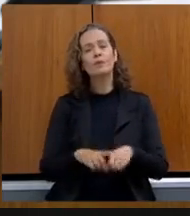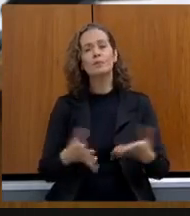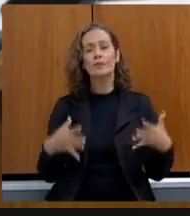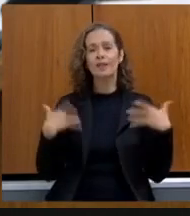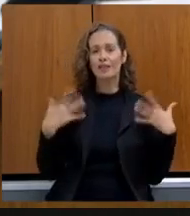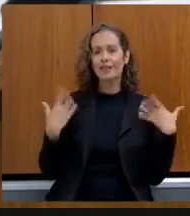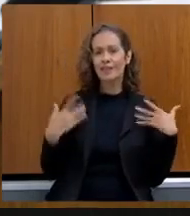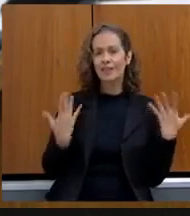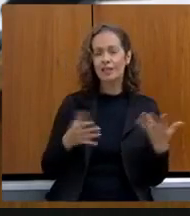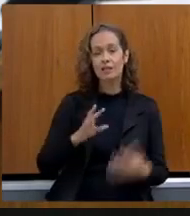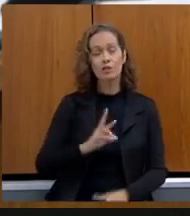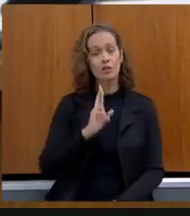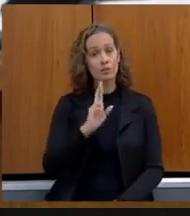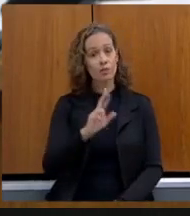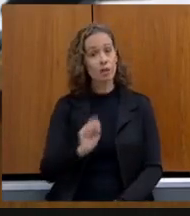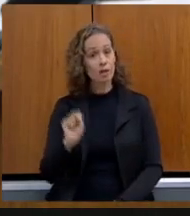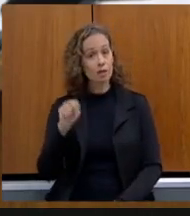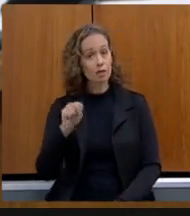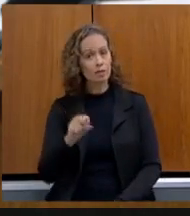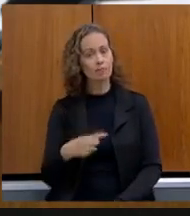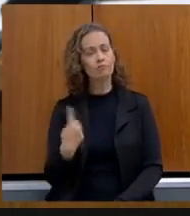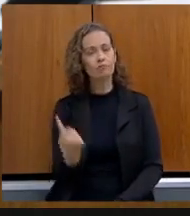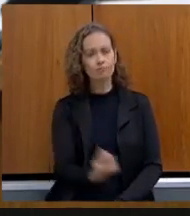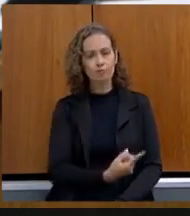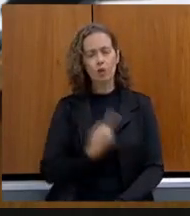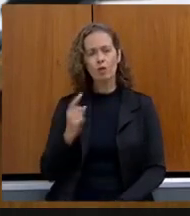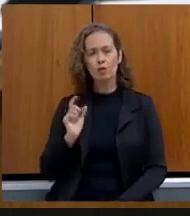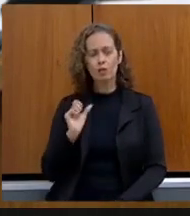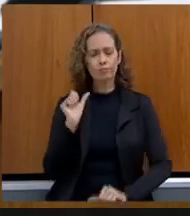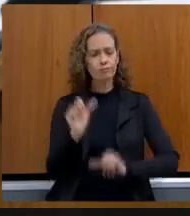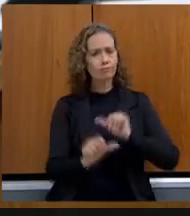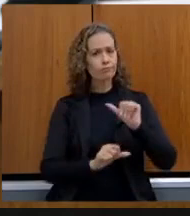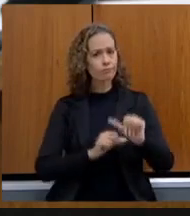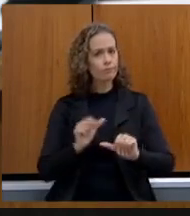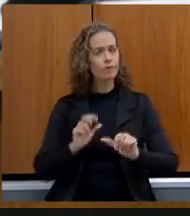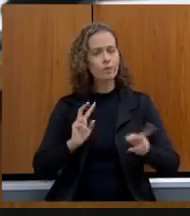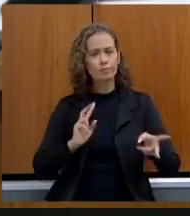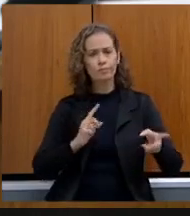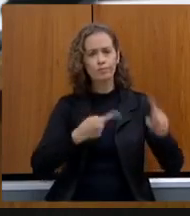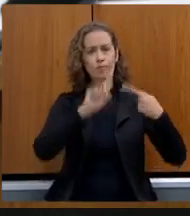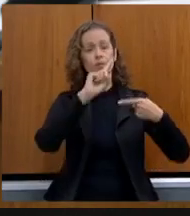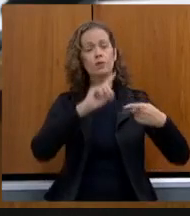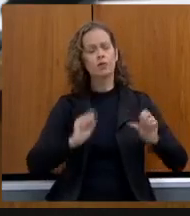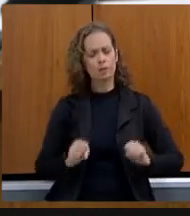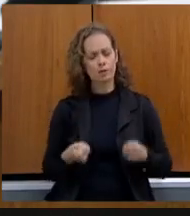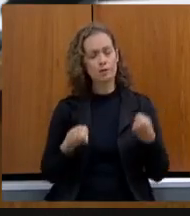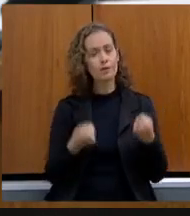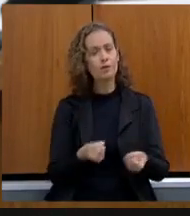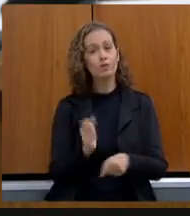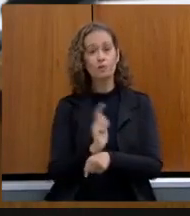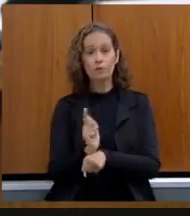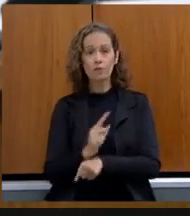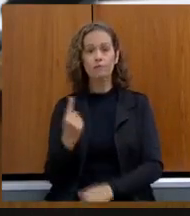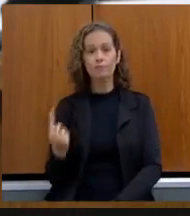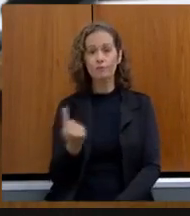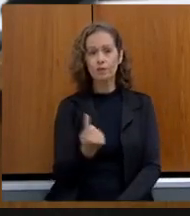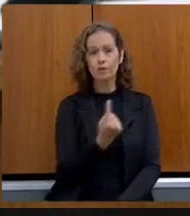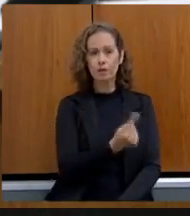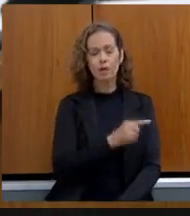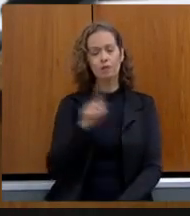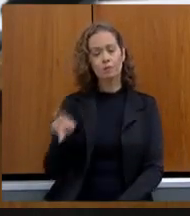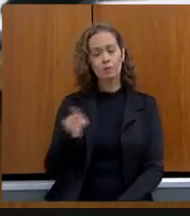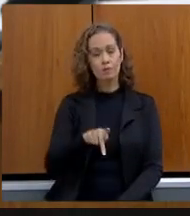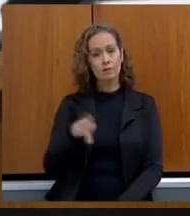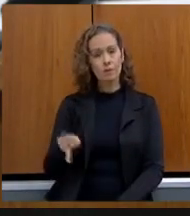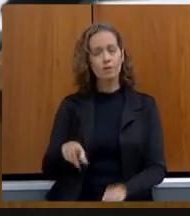dizer que sim né estamos transformando essa rede com esforço muito grande de gestão o esforço muito grande de cada um dos